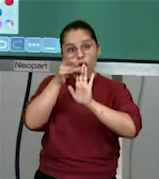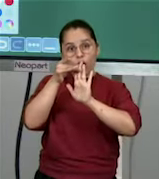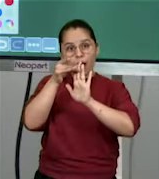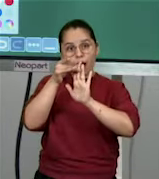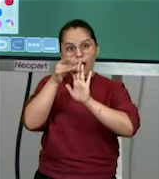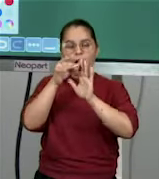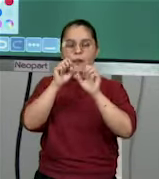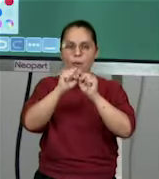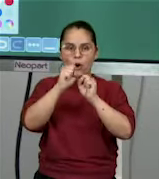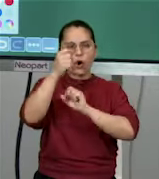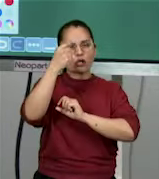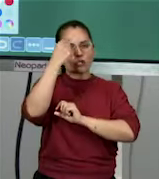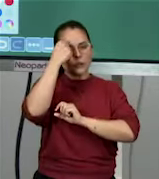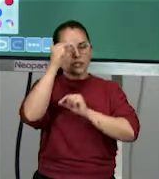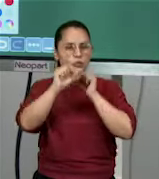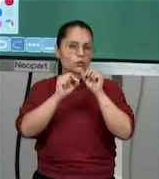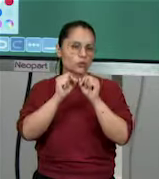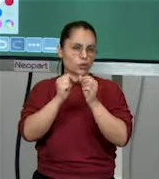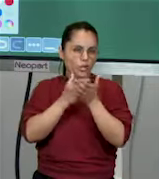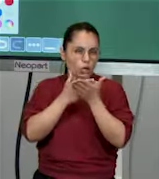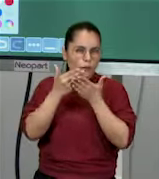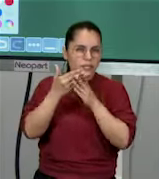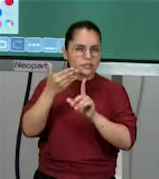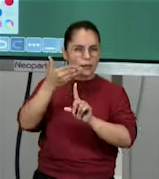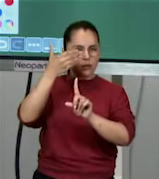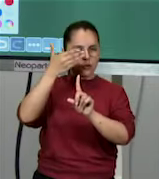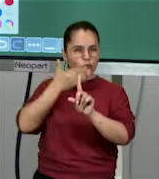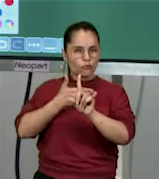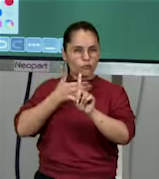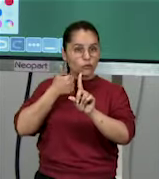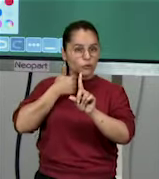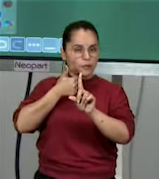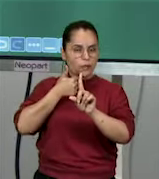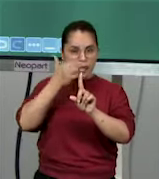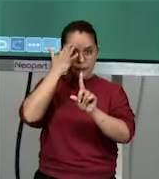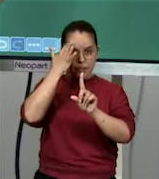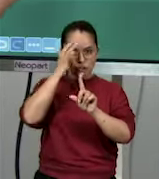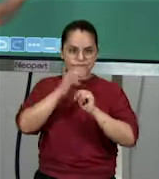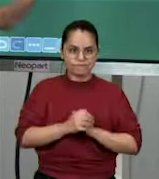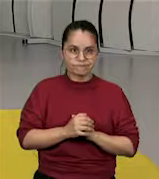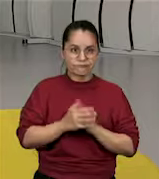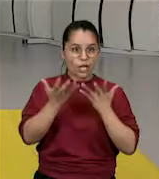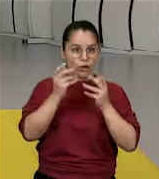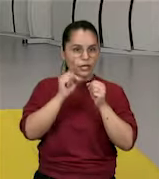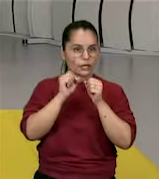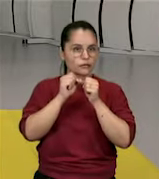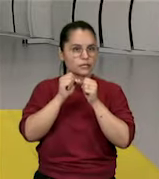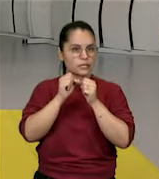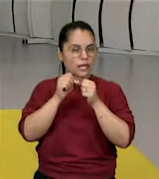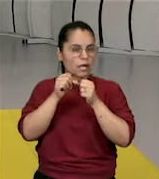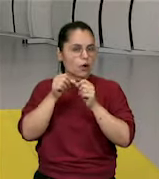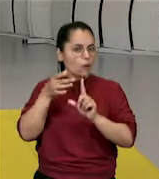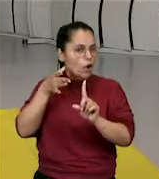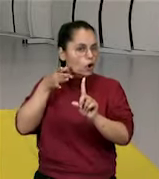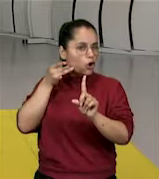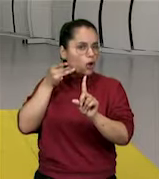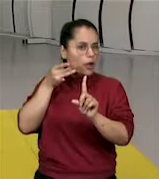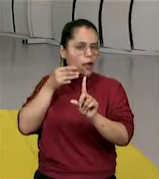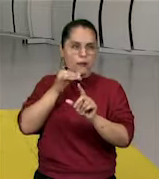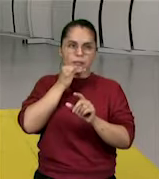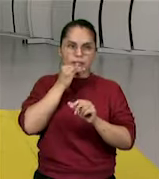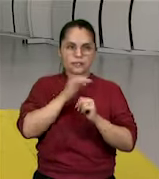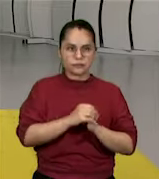eu posso pensar em começar pelo fundo primeiro. Porque imagina só, eu quero montar uma colagem aqui, meu pequeno